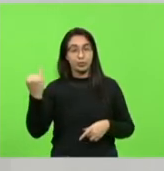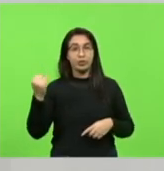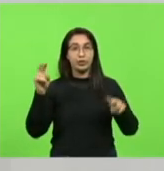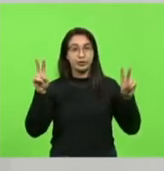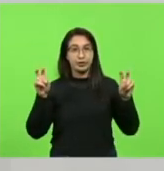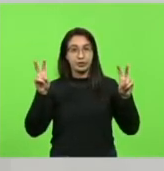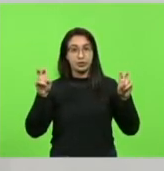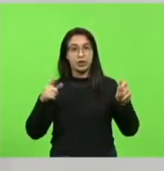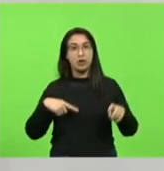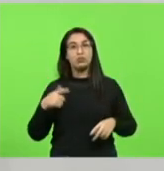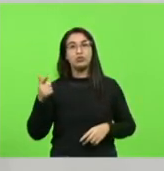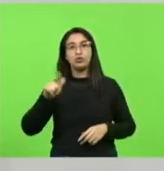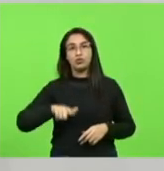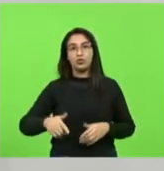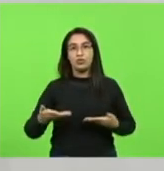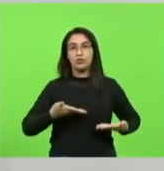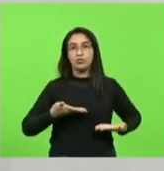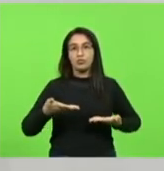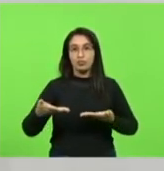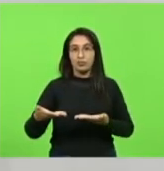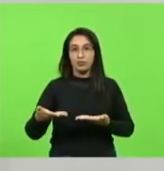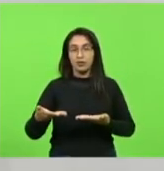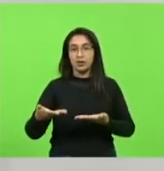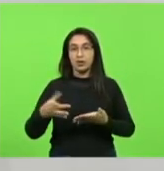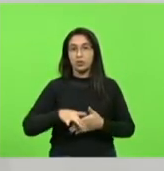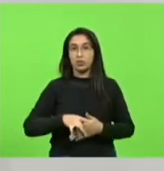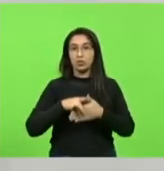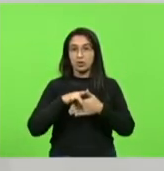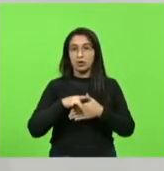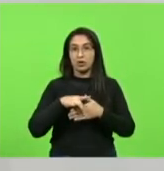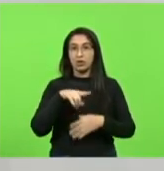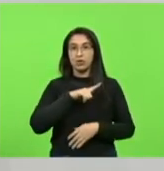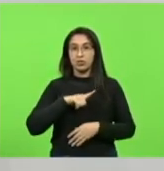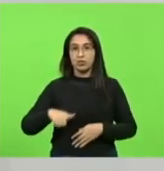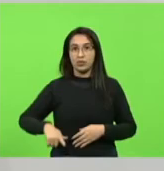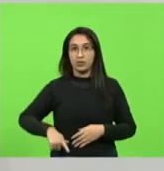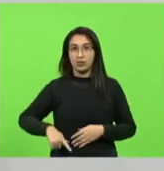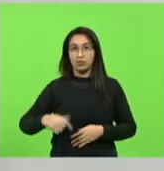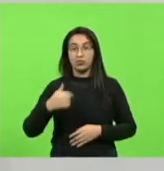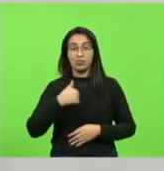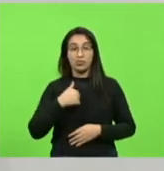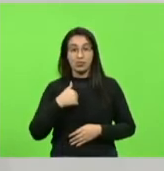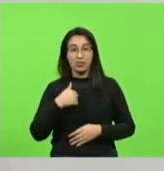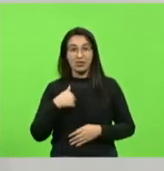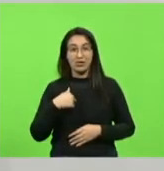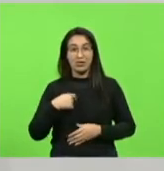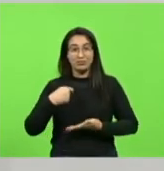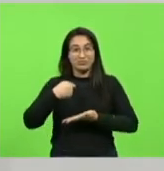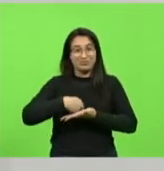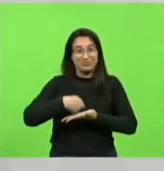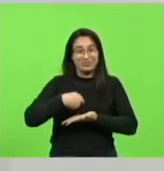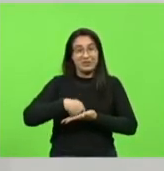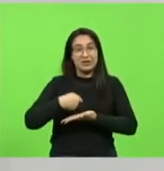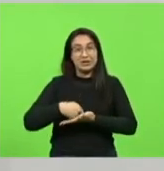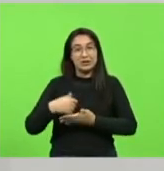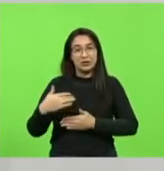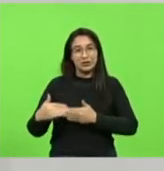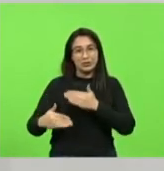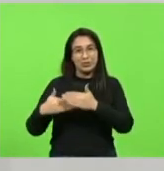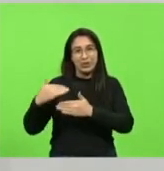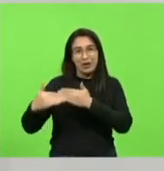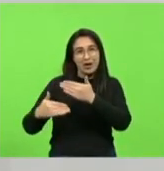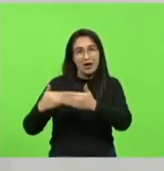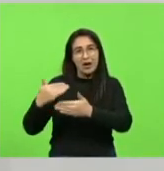de líder do governo, uma condição que exige de mim um processo de